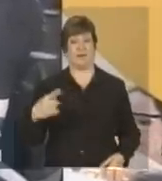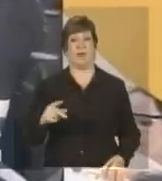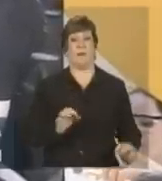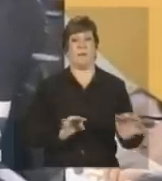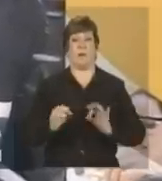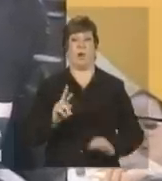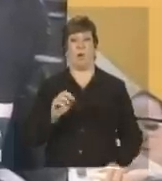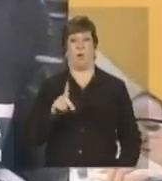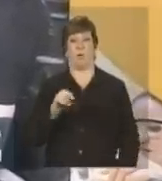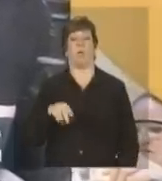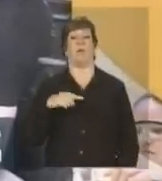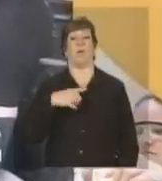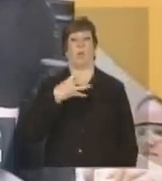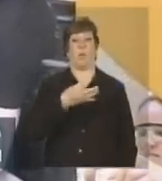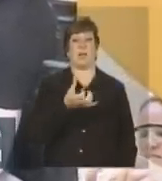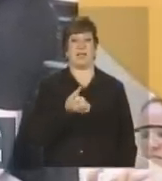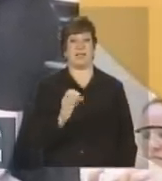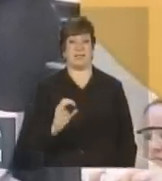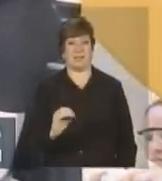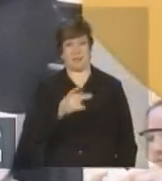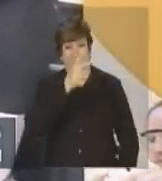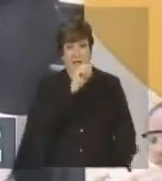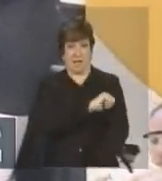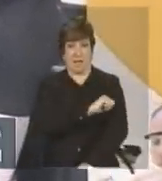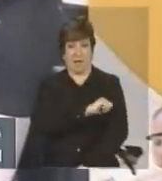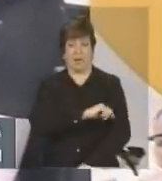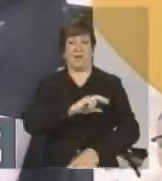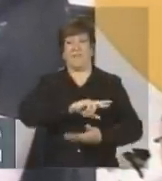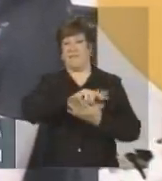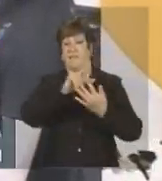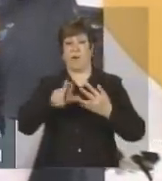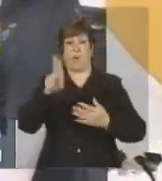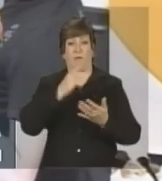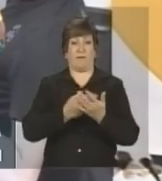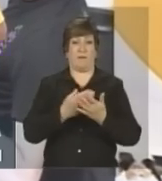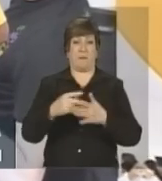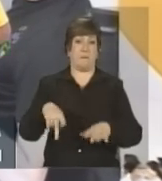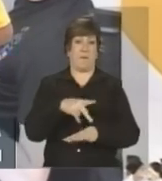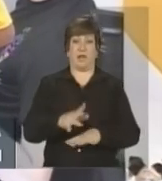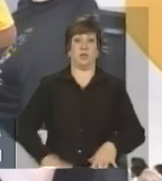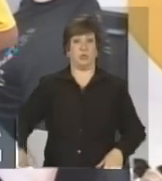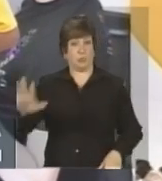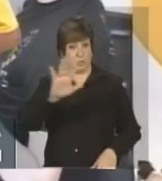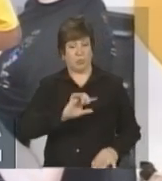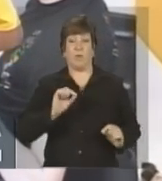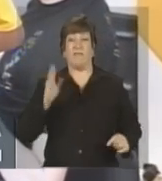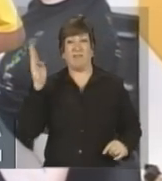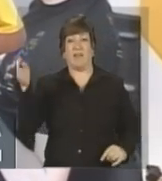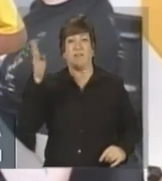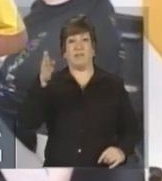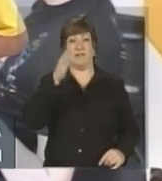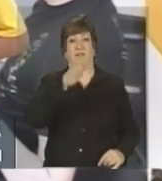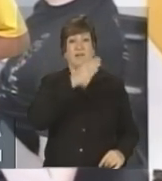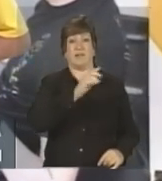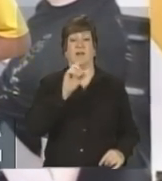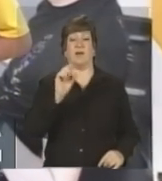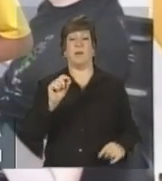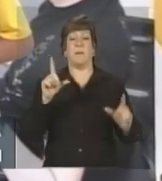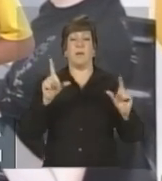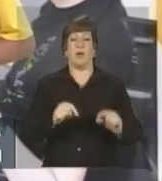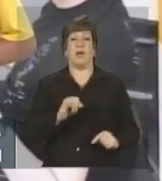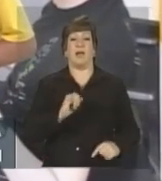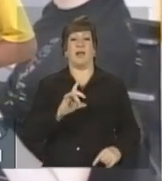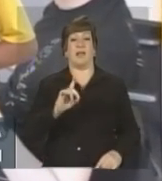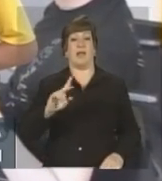460 estudantes de várias universidades do país inteiro, com a missão de percorrer os municípios de menor IDH do nosso país, de